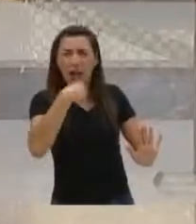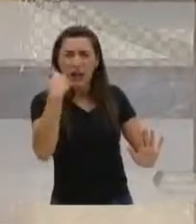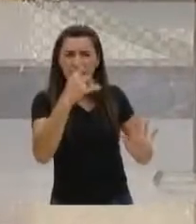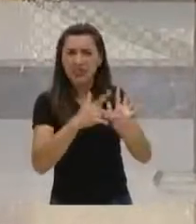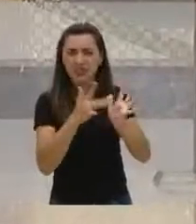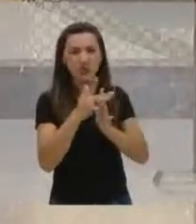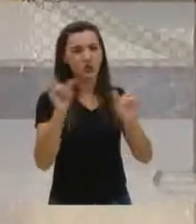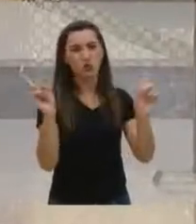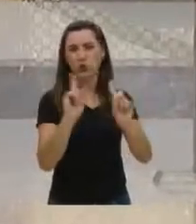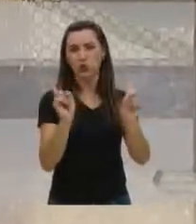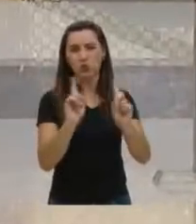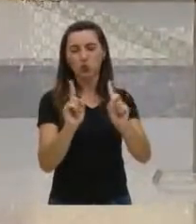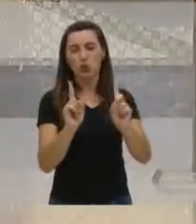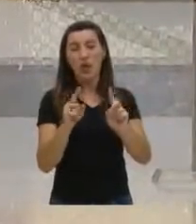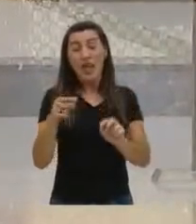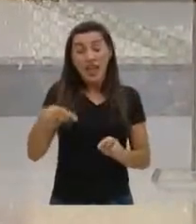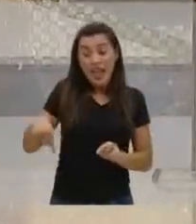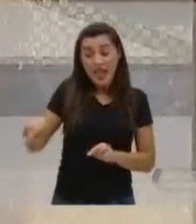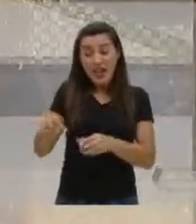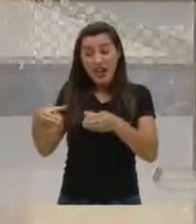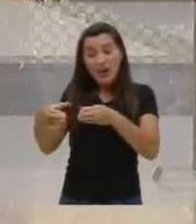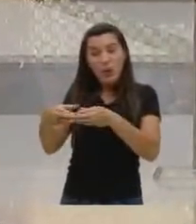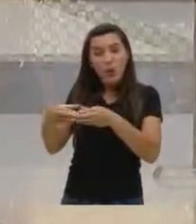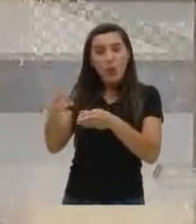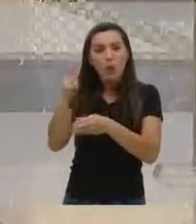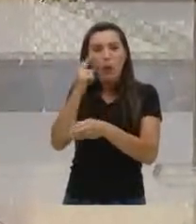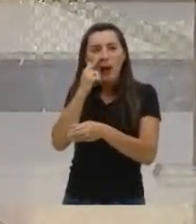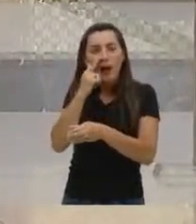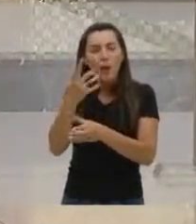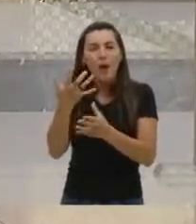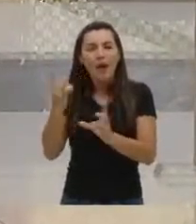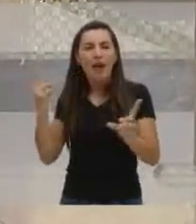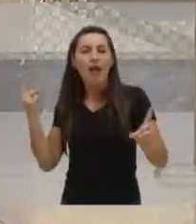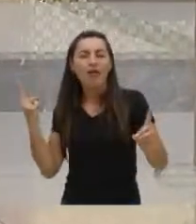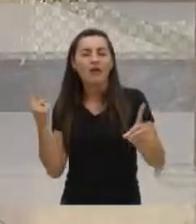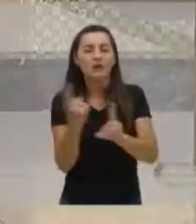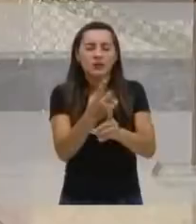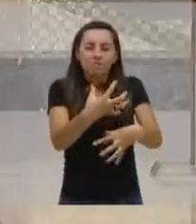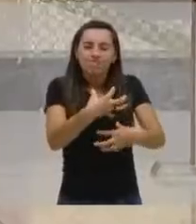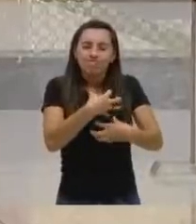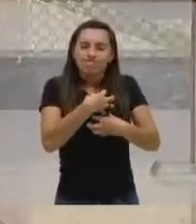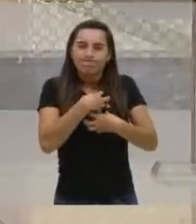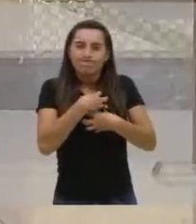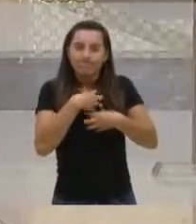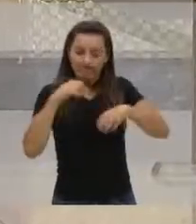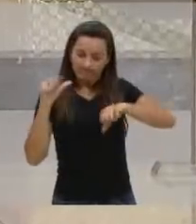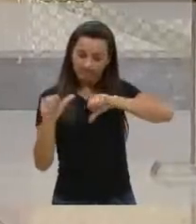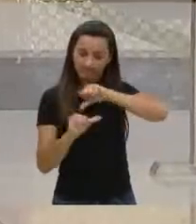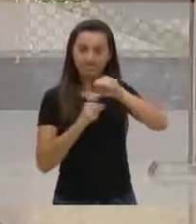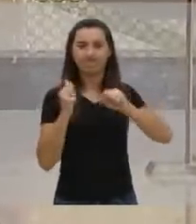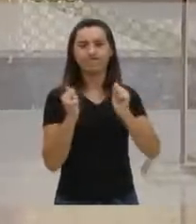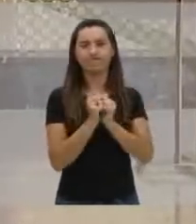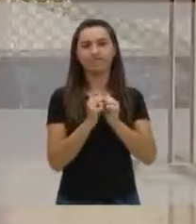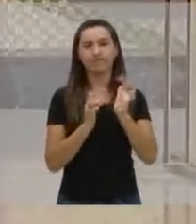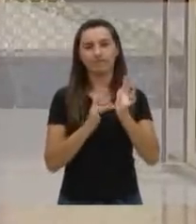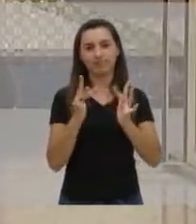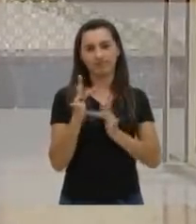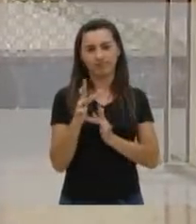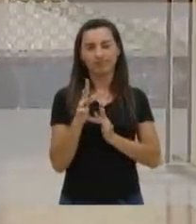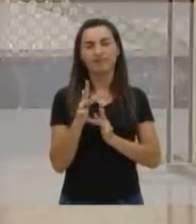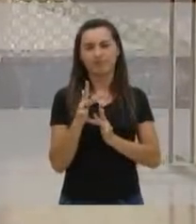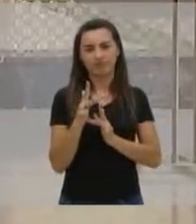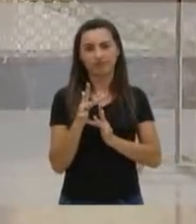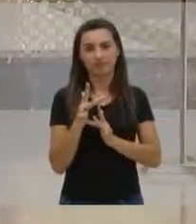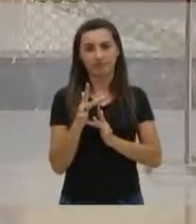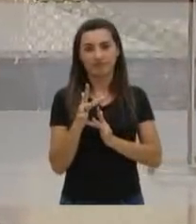João, lembre-se, é experimentar a vida em Cristo. Você lembra quando João mandou os